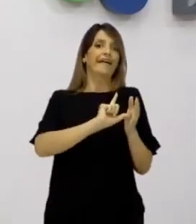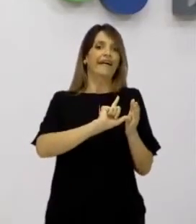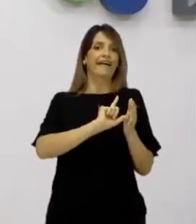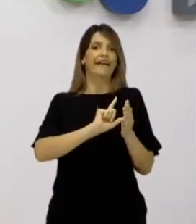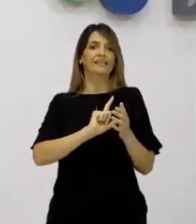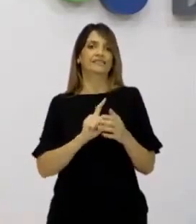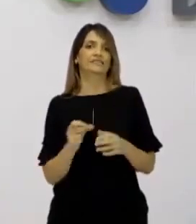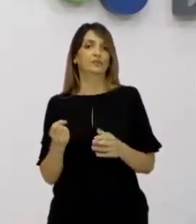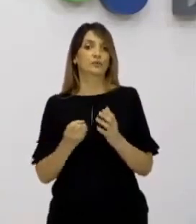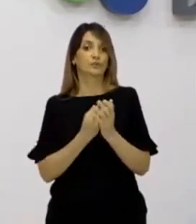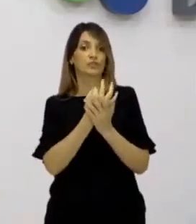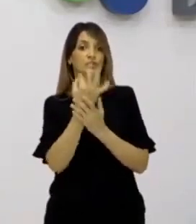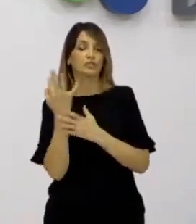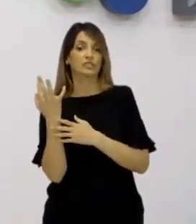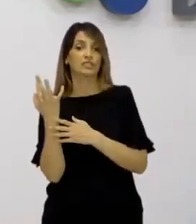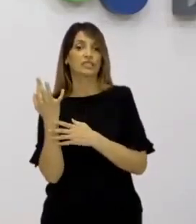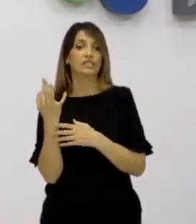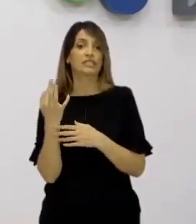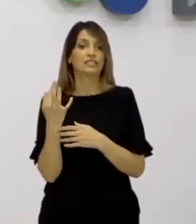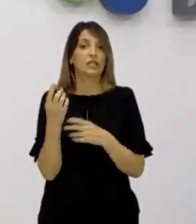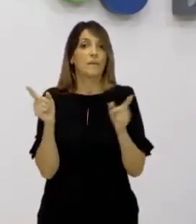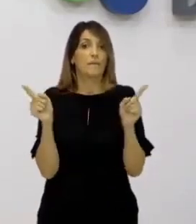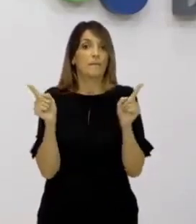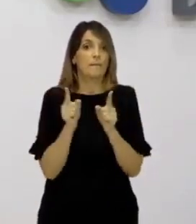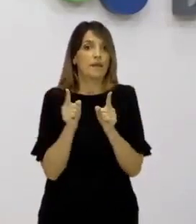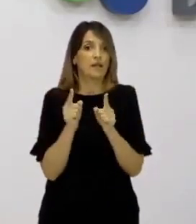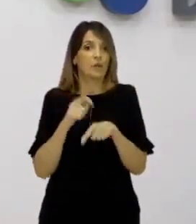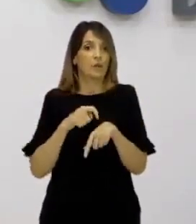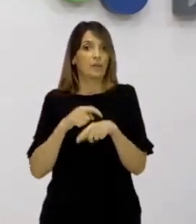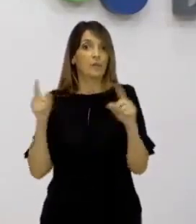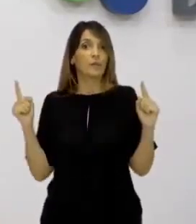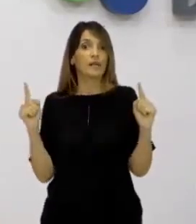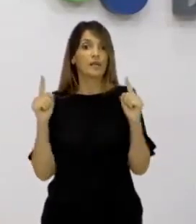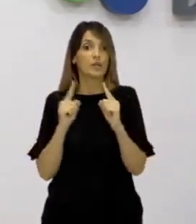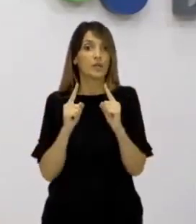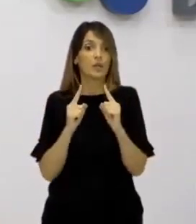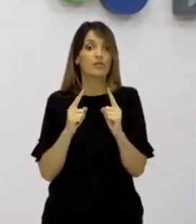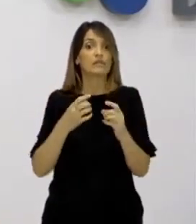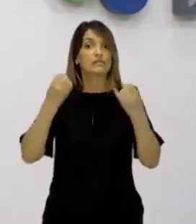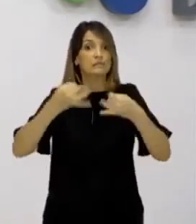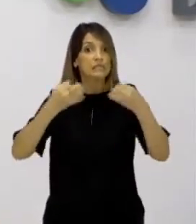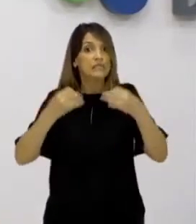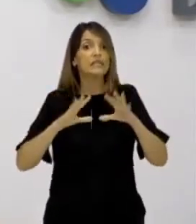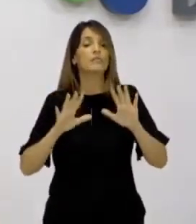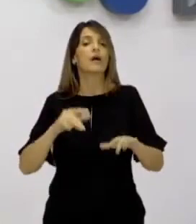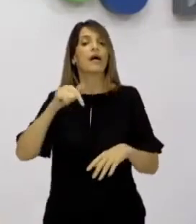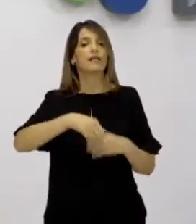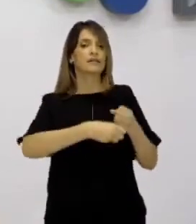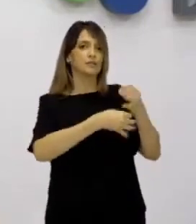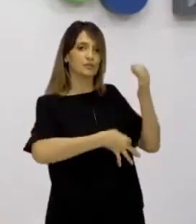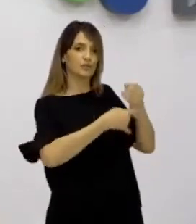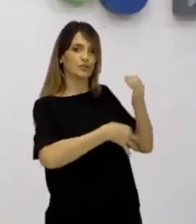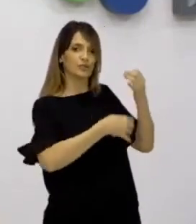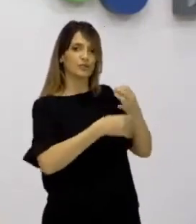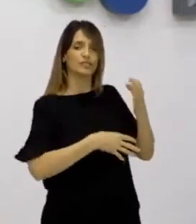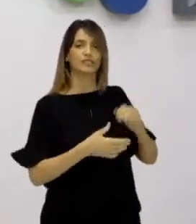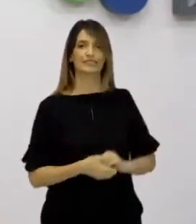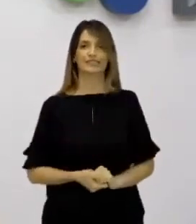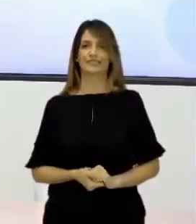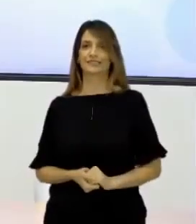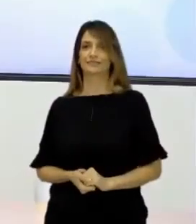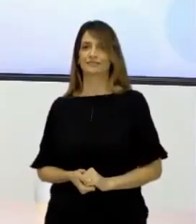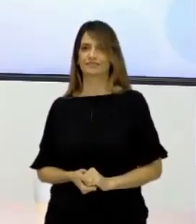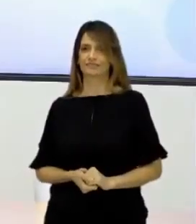número menor aí de tempo para a gente explicar, a gente vai, né, explicando aí, mas estamos aqui no chat. Estamos no chat, estamos no